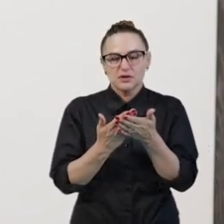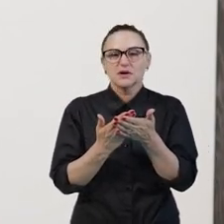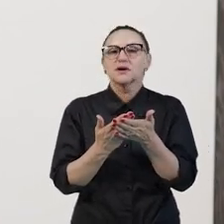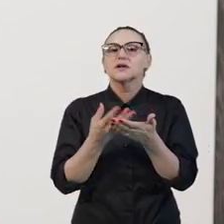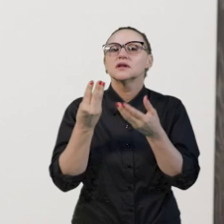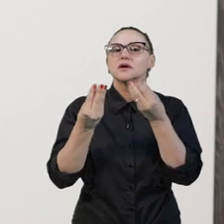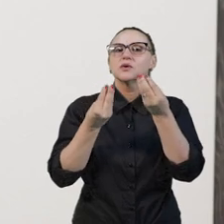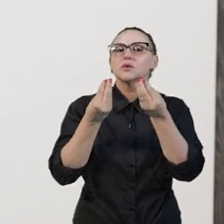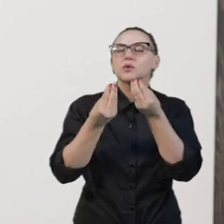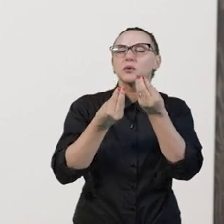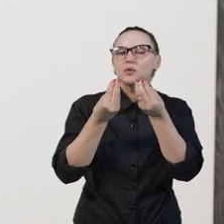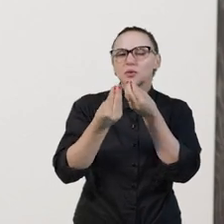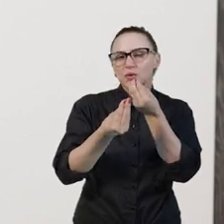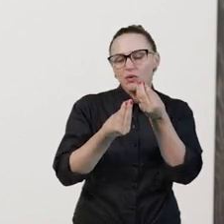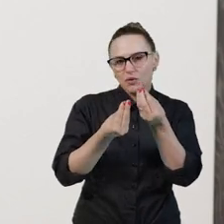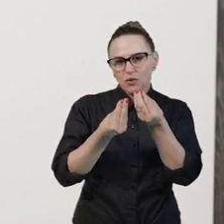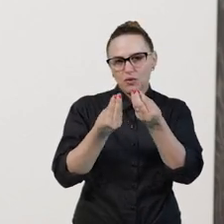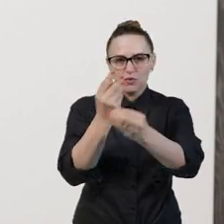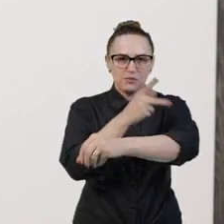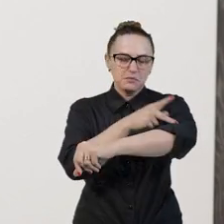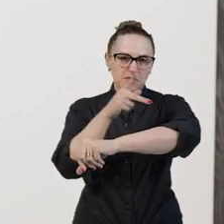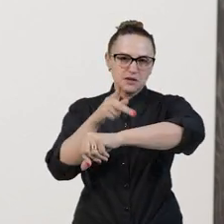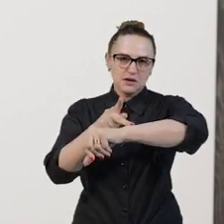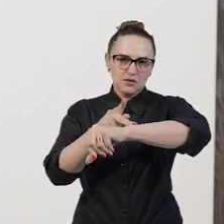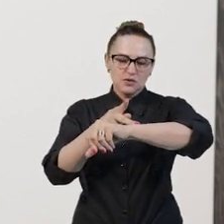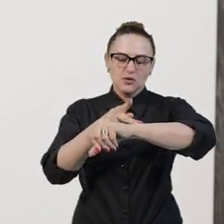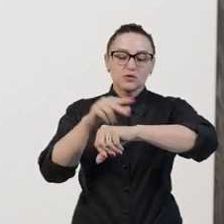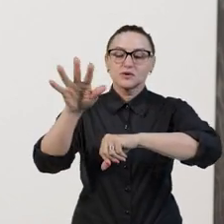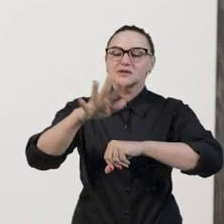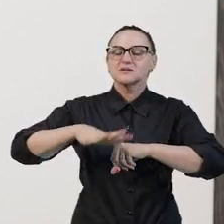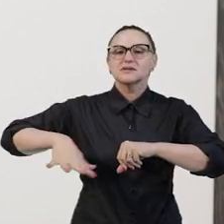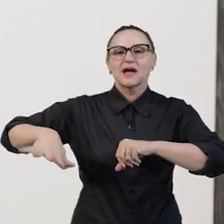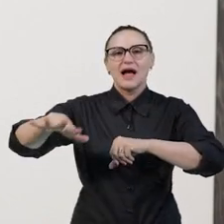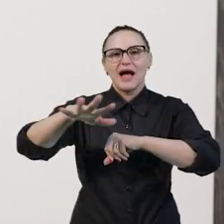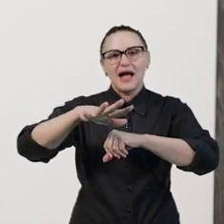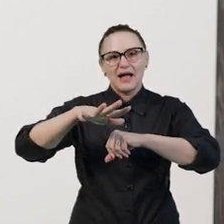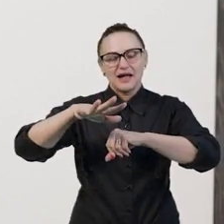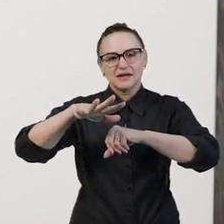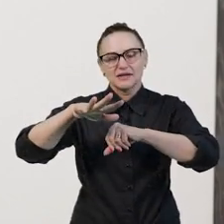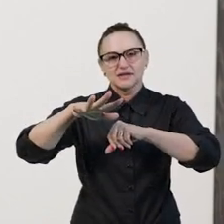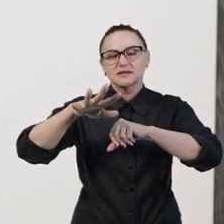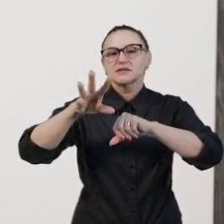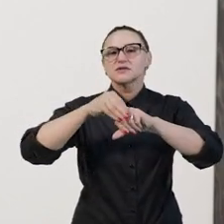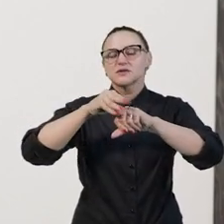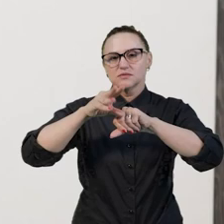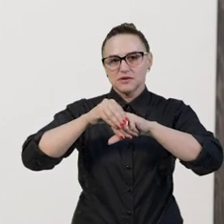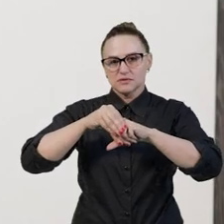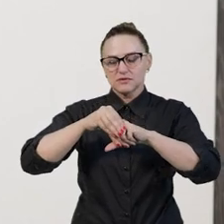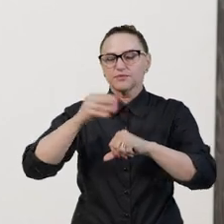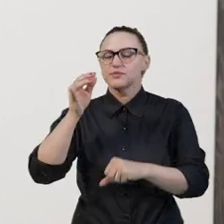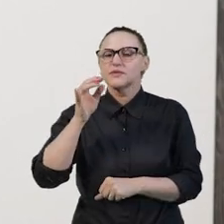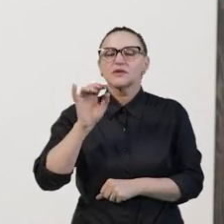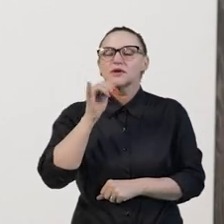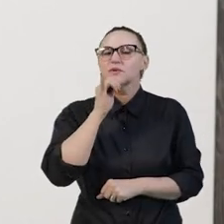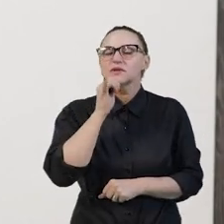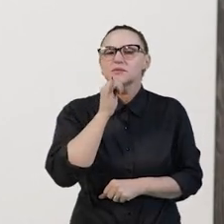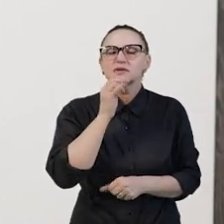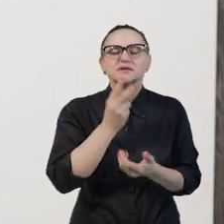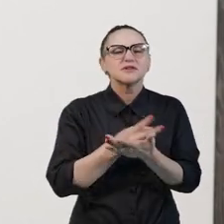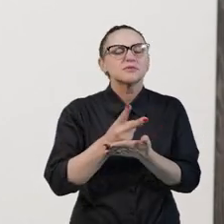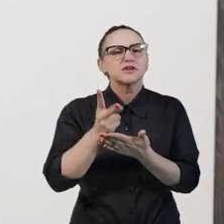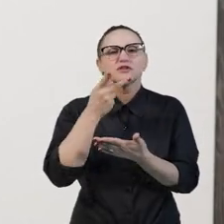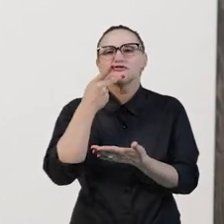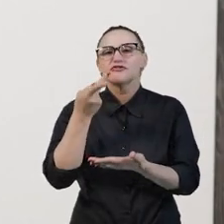do pedagogo nas áreas específicas do conhecimento como é o caso da Matemática sempre que eu falo da forma da minha